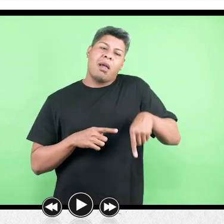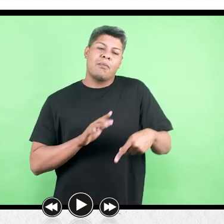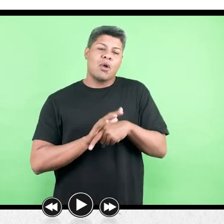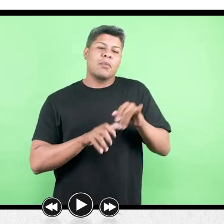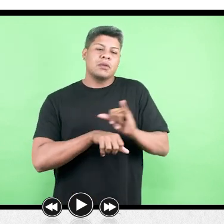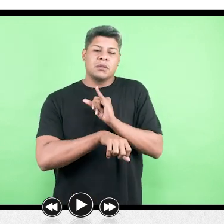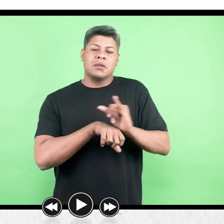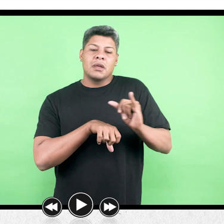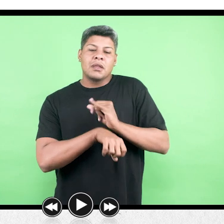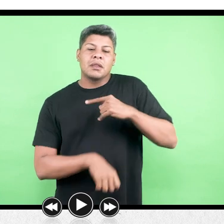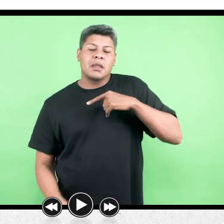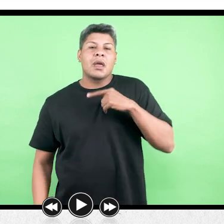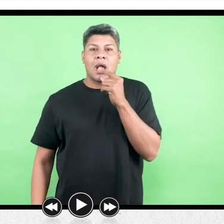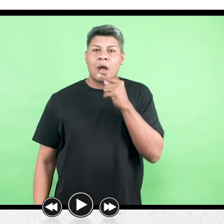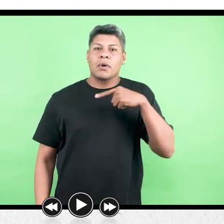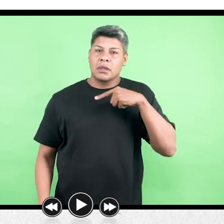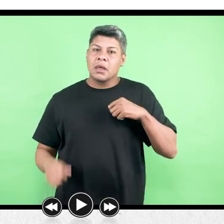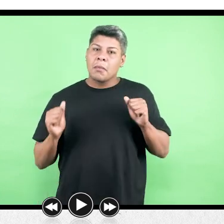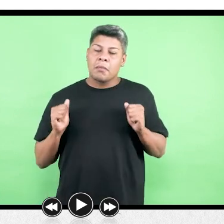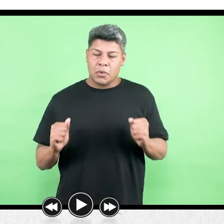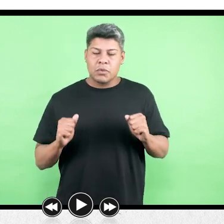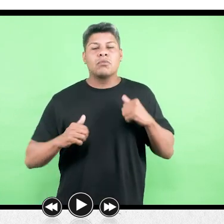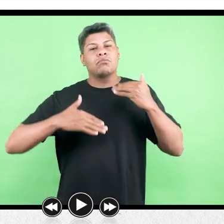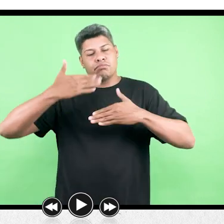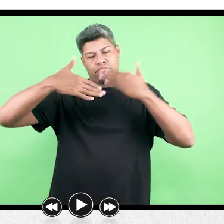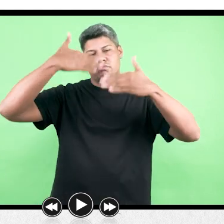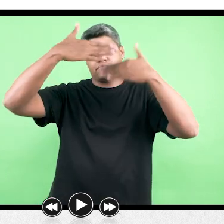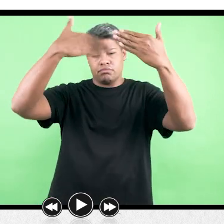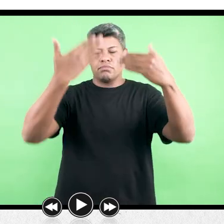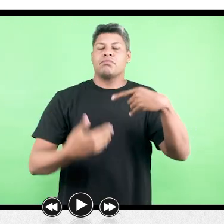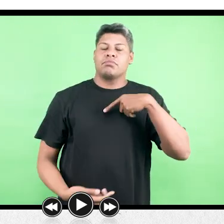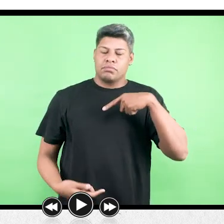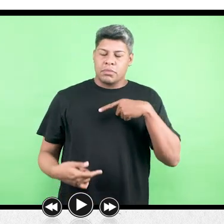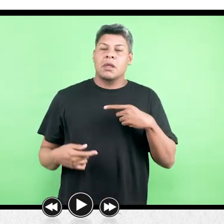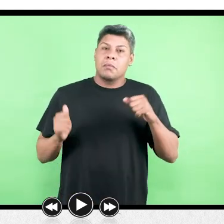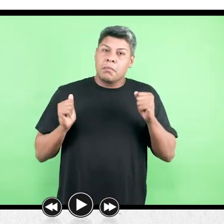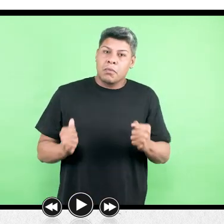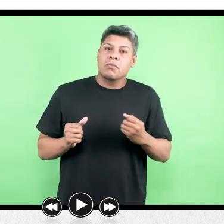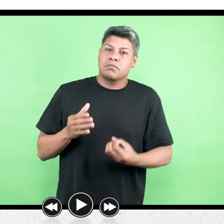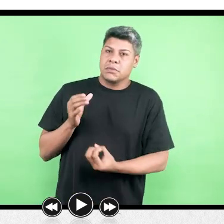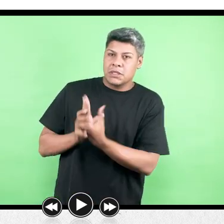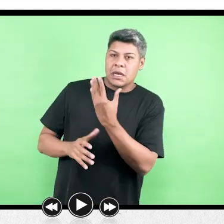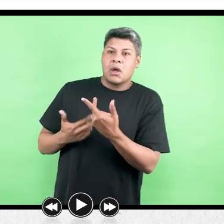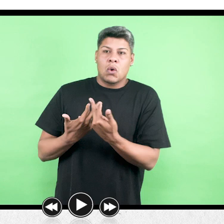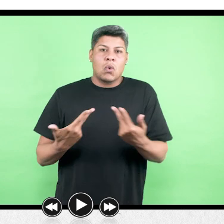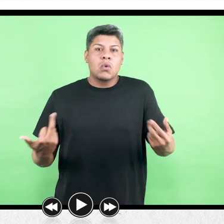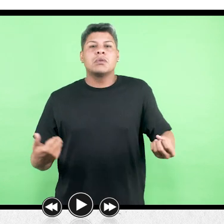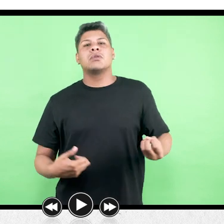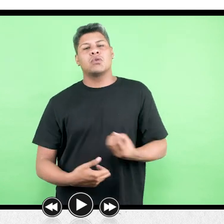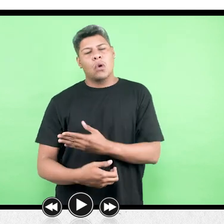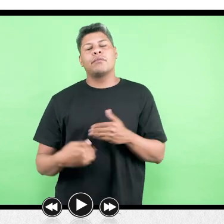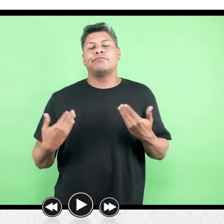Ter água é ter possibilidade de desenvolvimento, é ter possibilidade de gerar riquezas, e por isso é